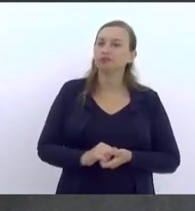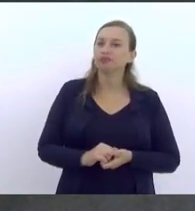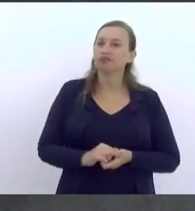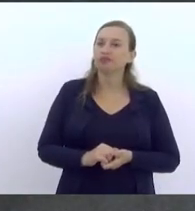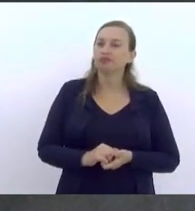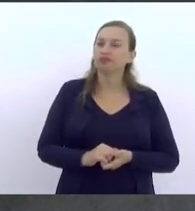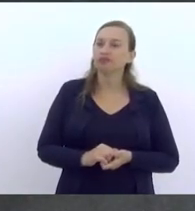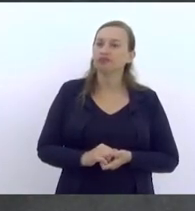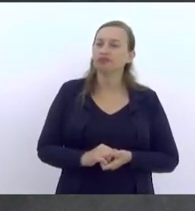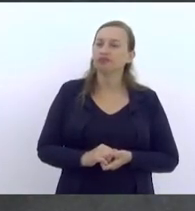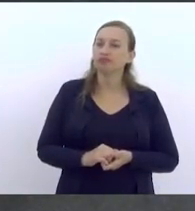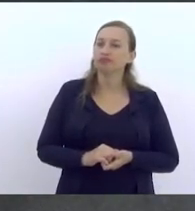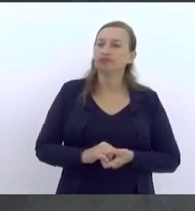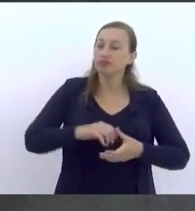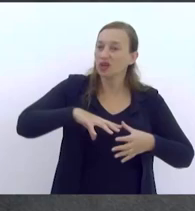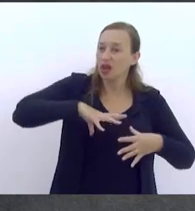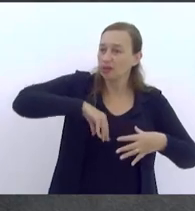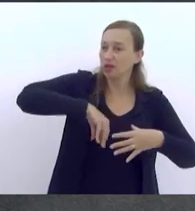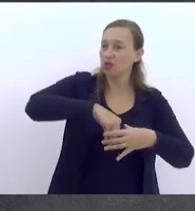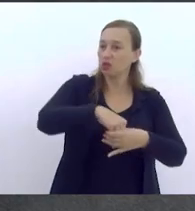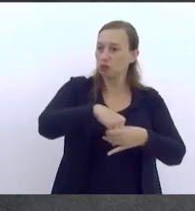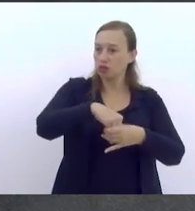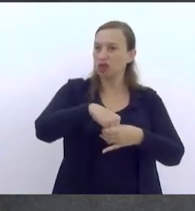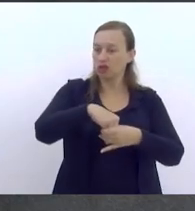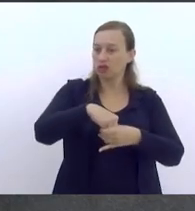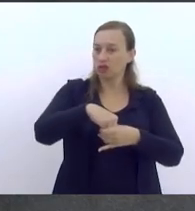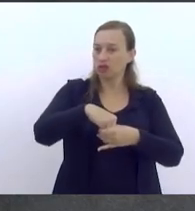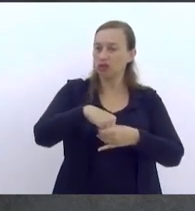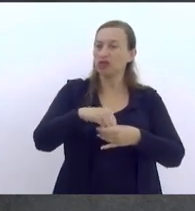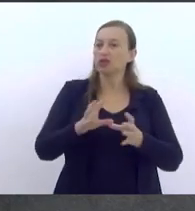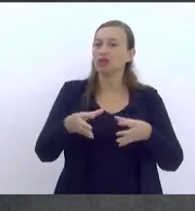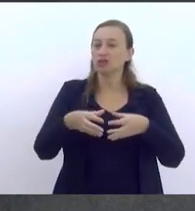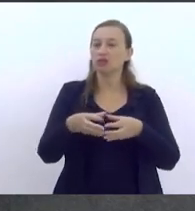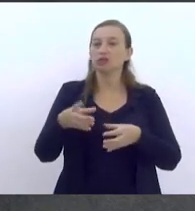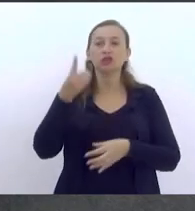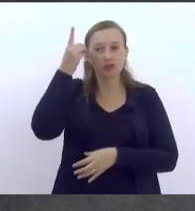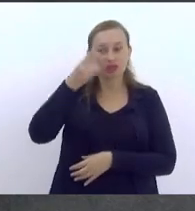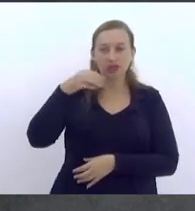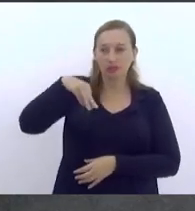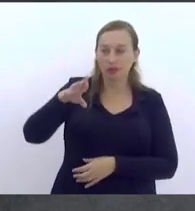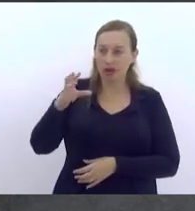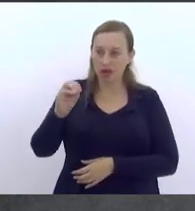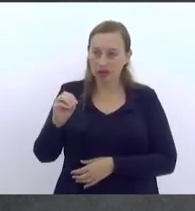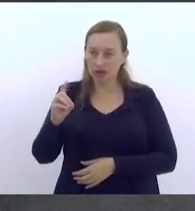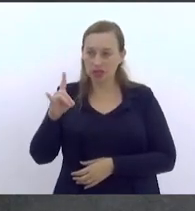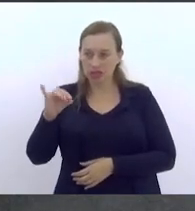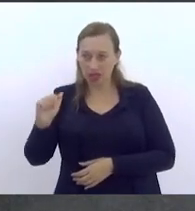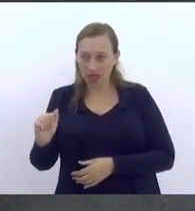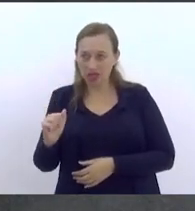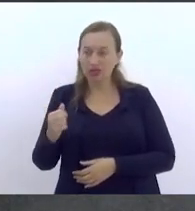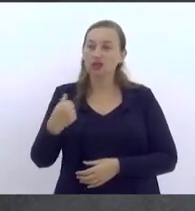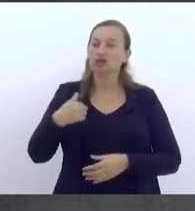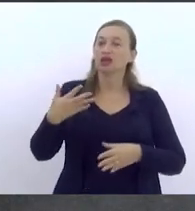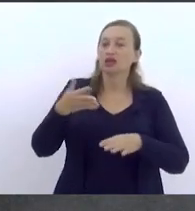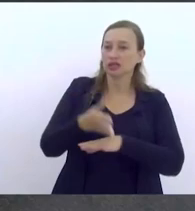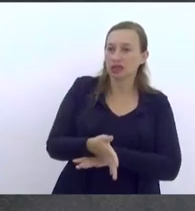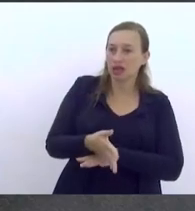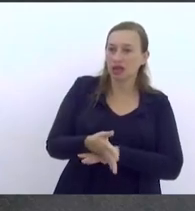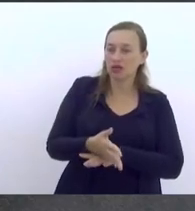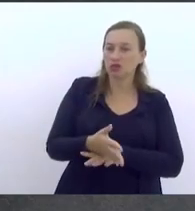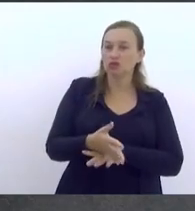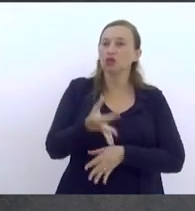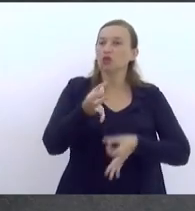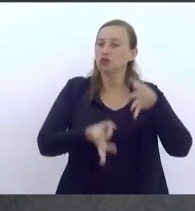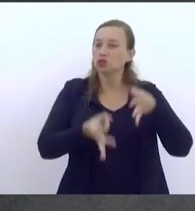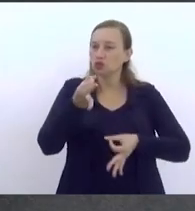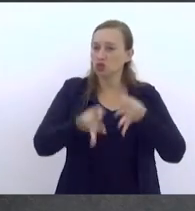nessa corrente de força do deputado Márcio Canella. E na semana passada nós entramos no juizado especial, no